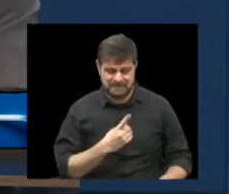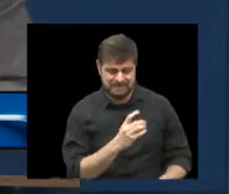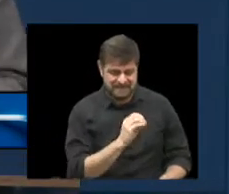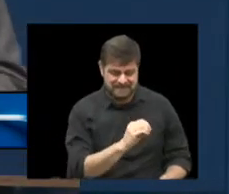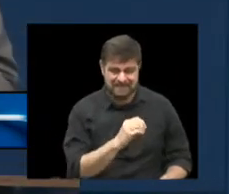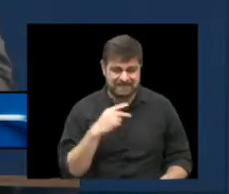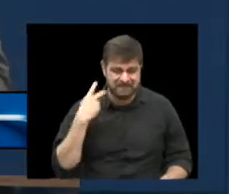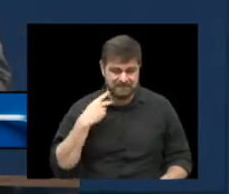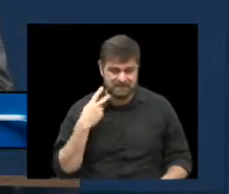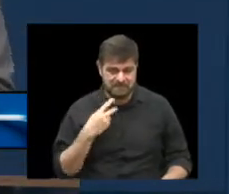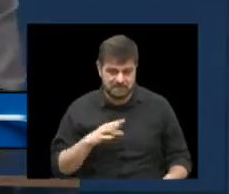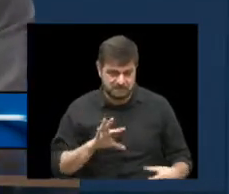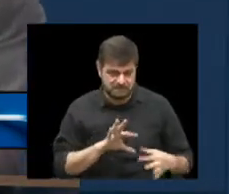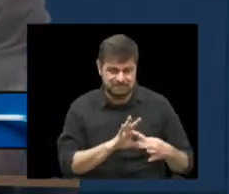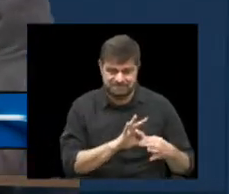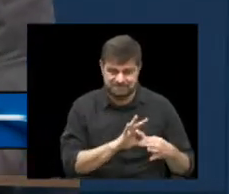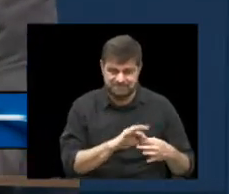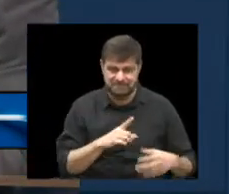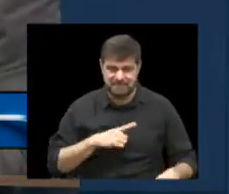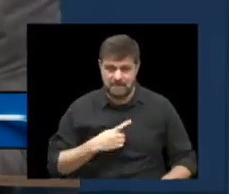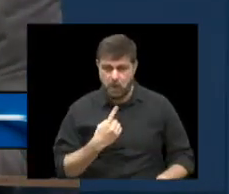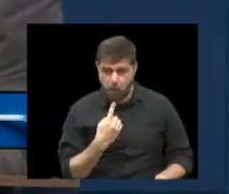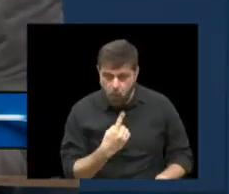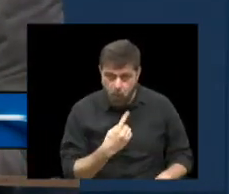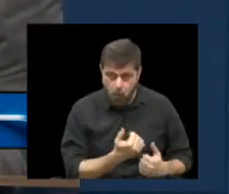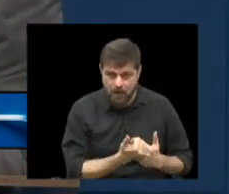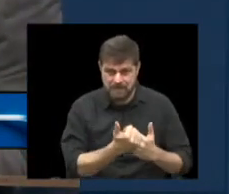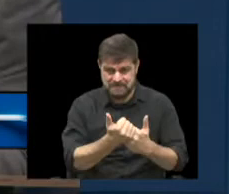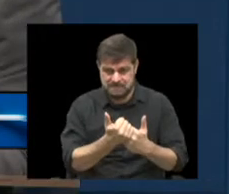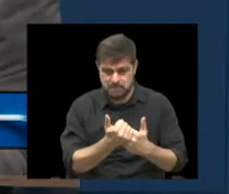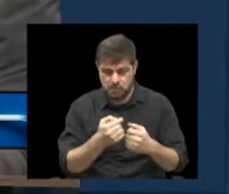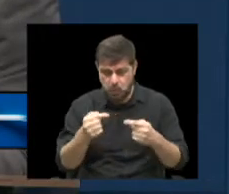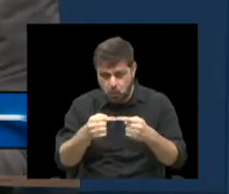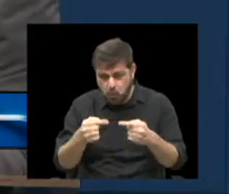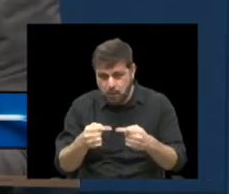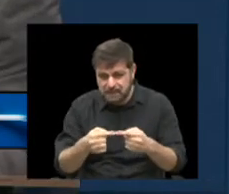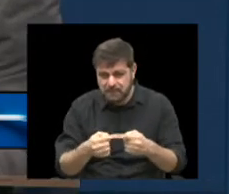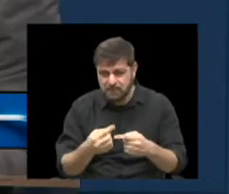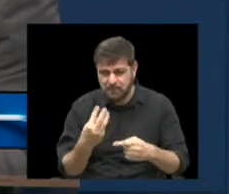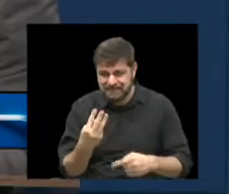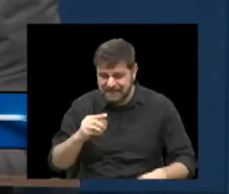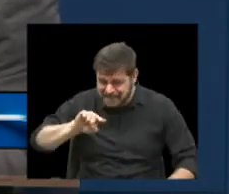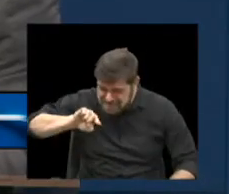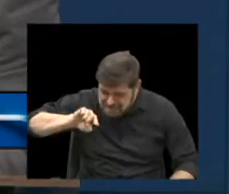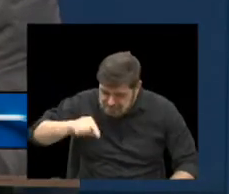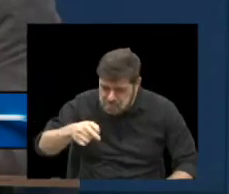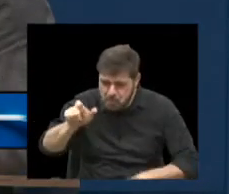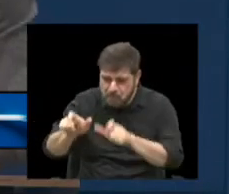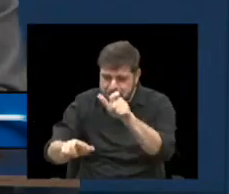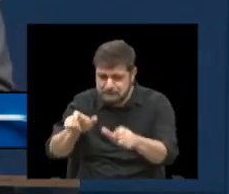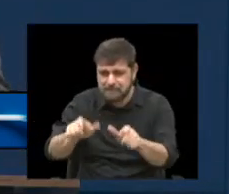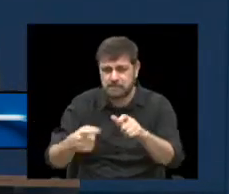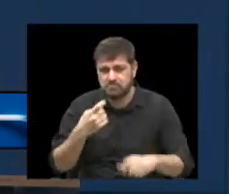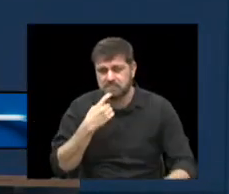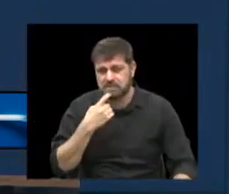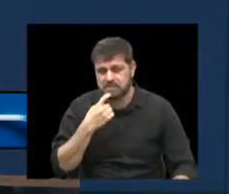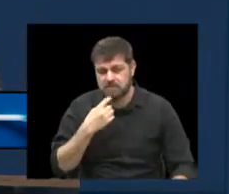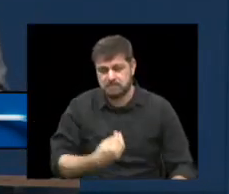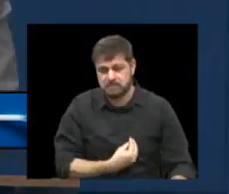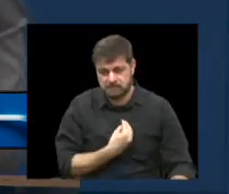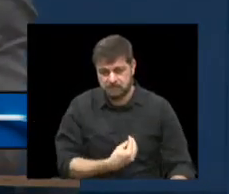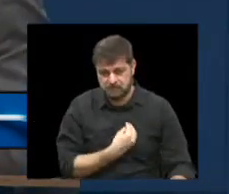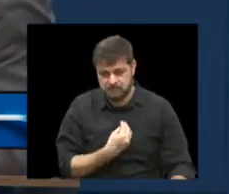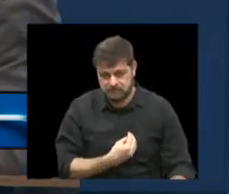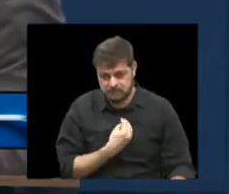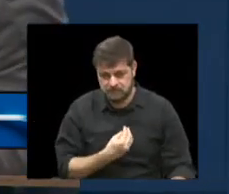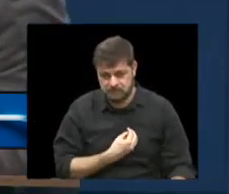é de um assessor para cada 3 mil habitantes, vereador Rafael Zimbaldi. É um vereador para cada 3 mil habitantes.